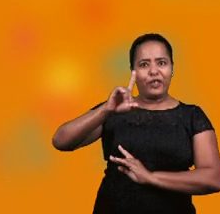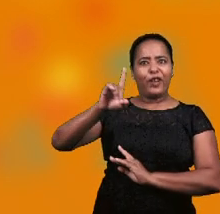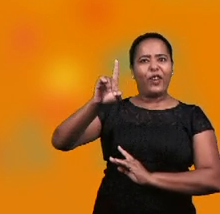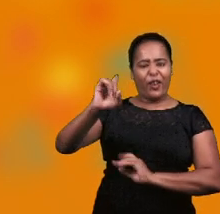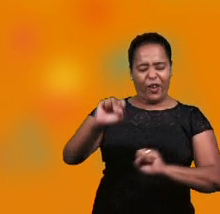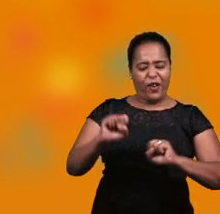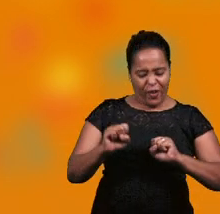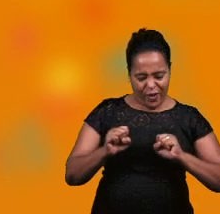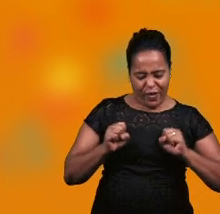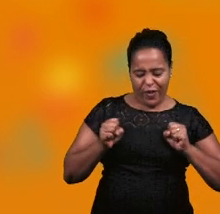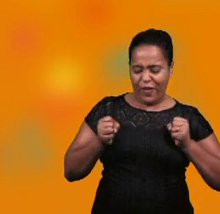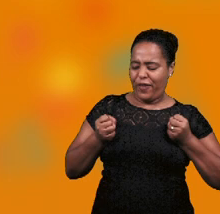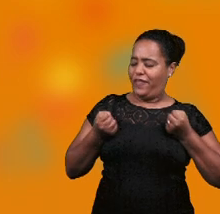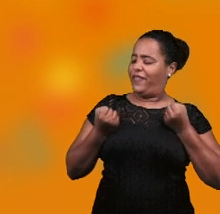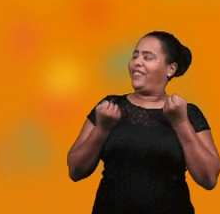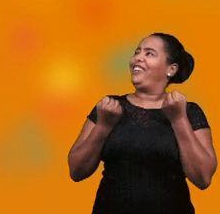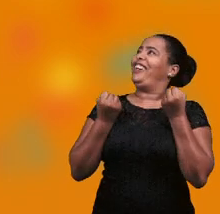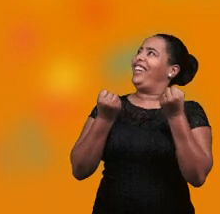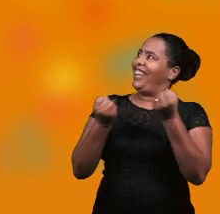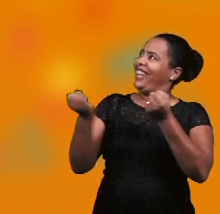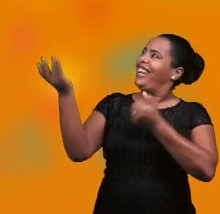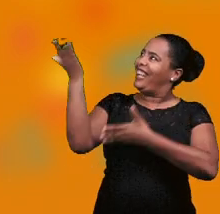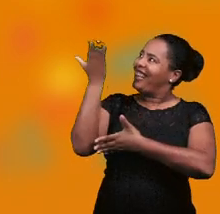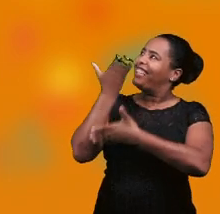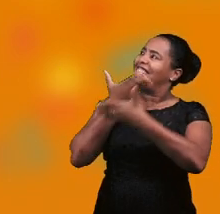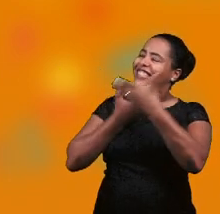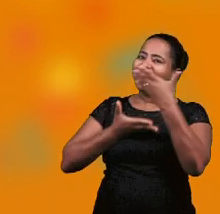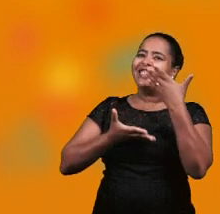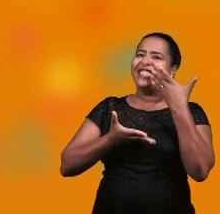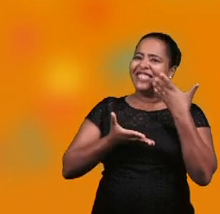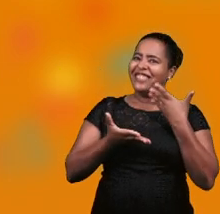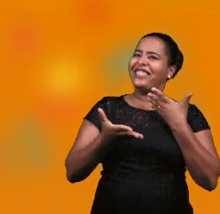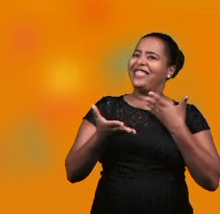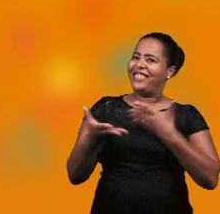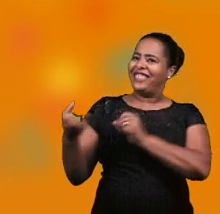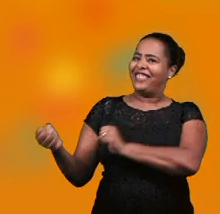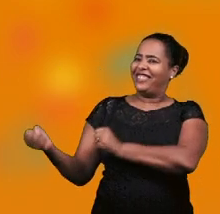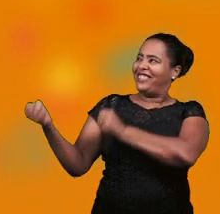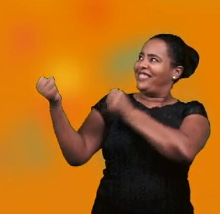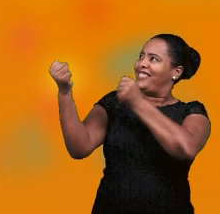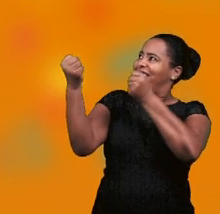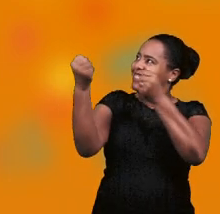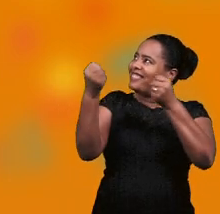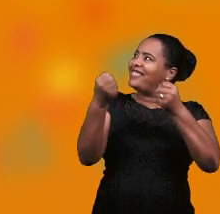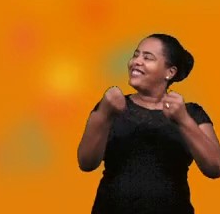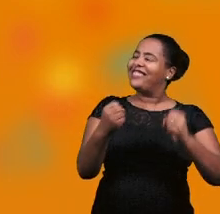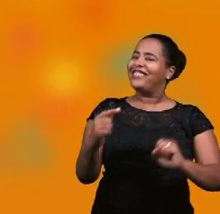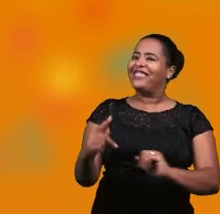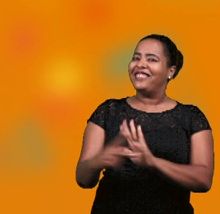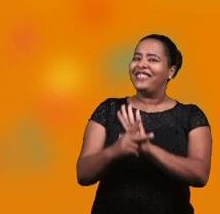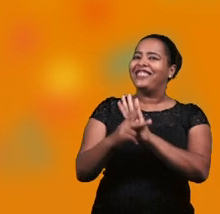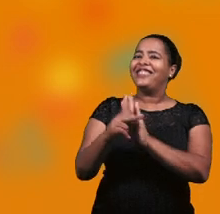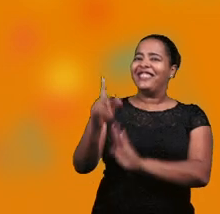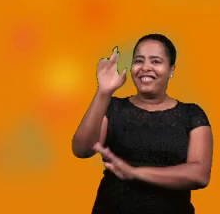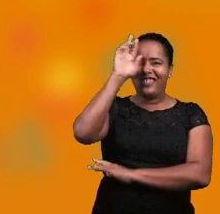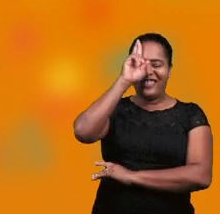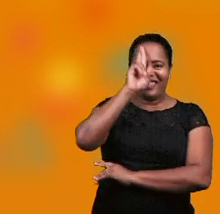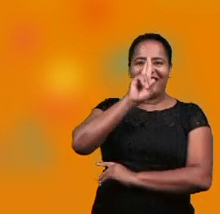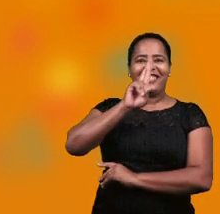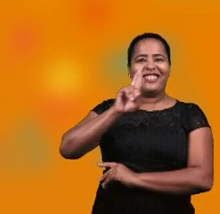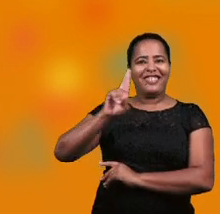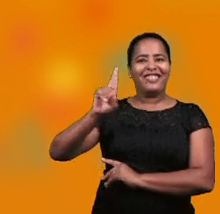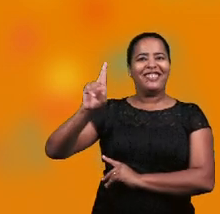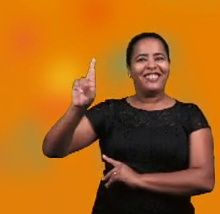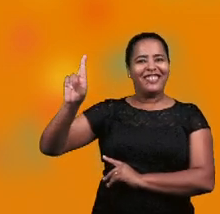serei fortalecido no Senhor e na força do seu poder.